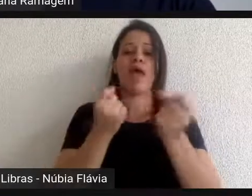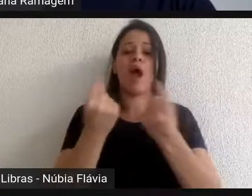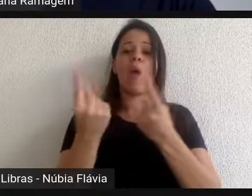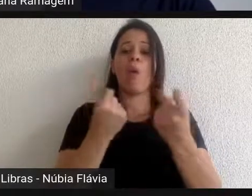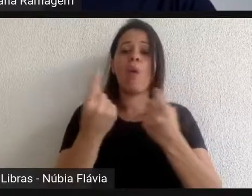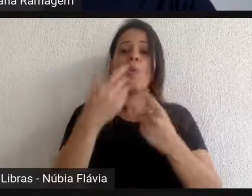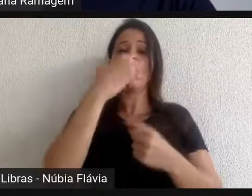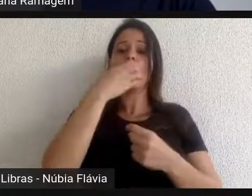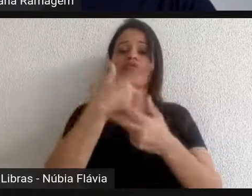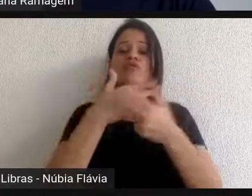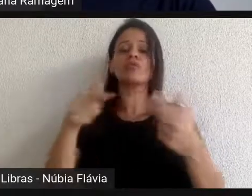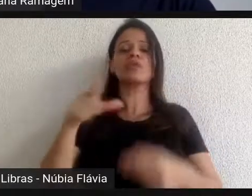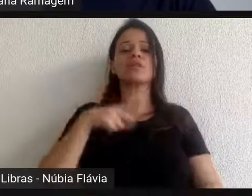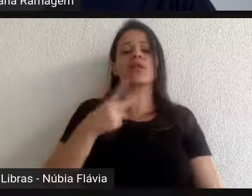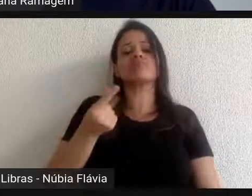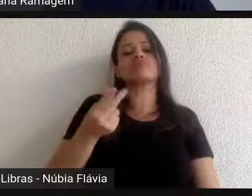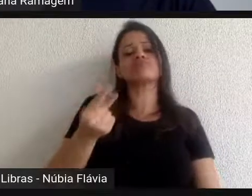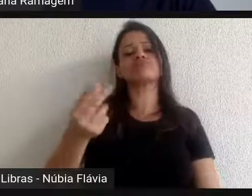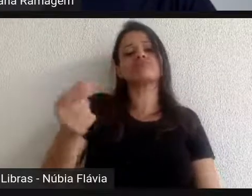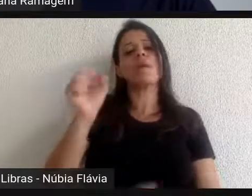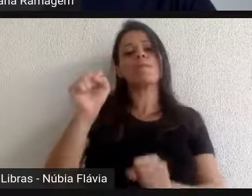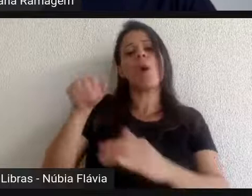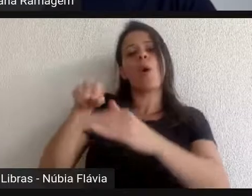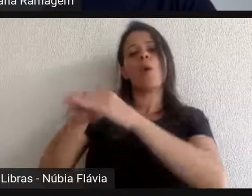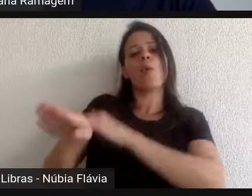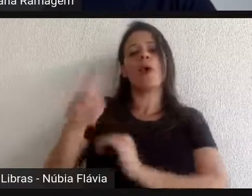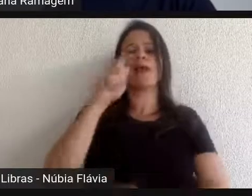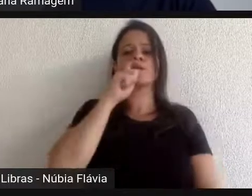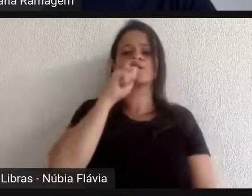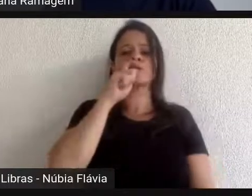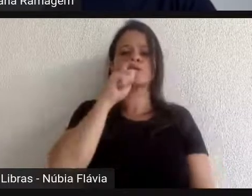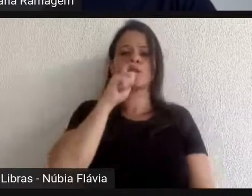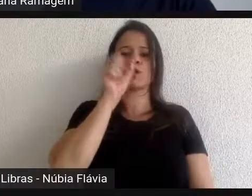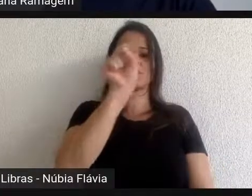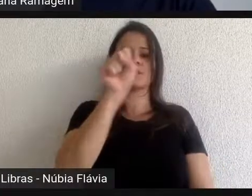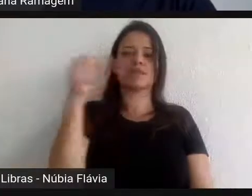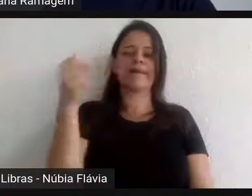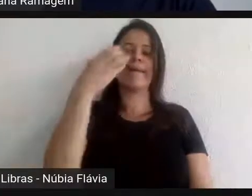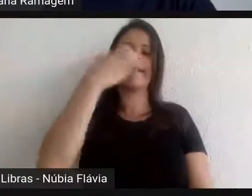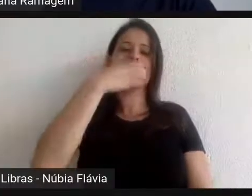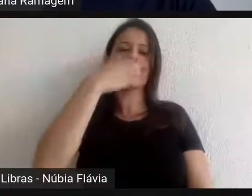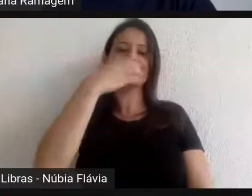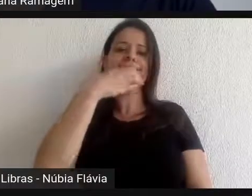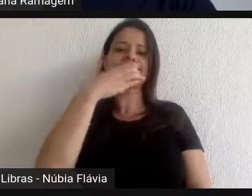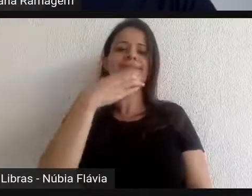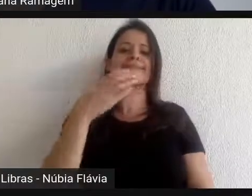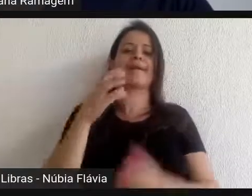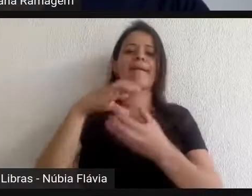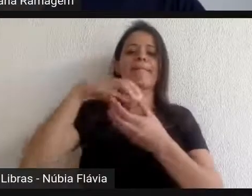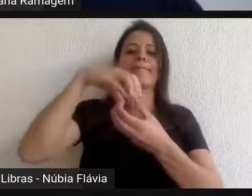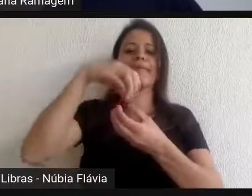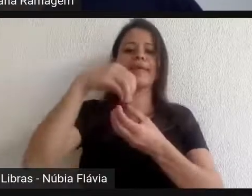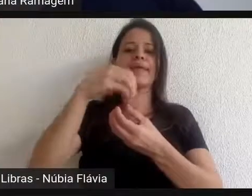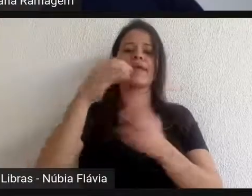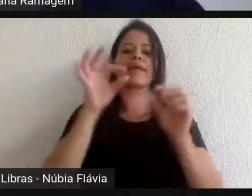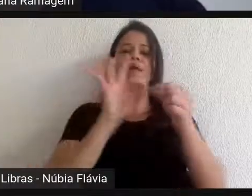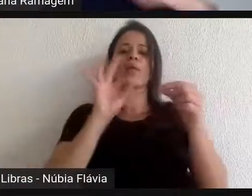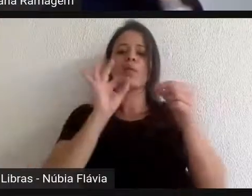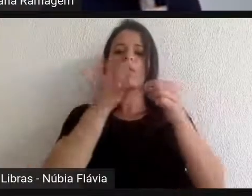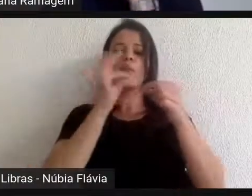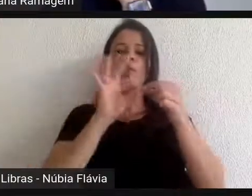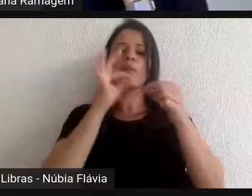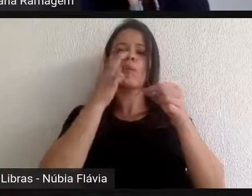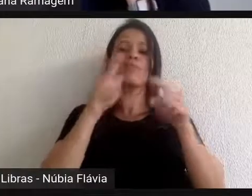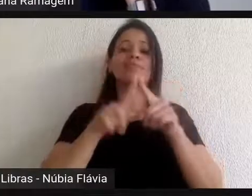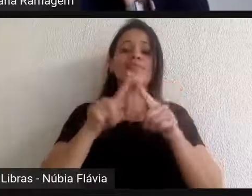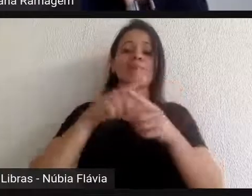uma durabilidade muito boa em geladeira, né? Maçã, pera, uva. A própria tangerina, que está na época agora, que é